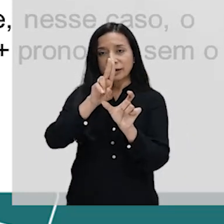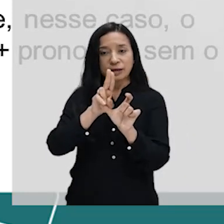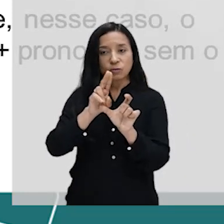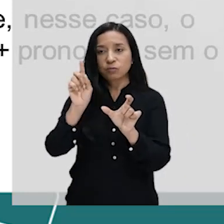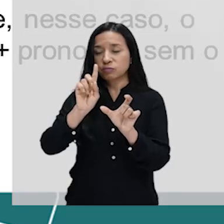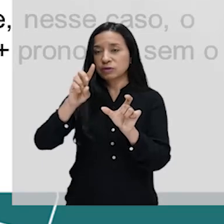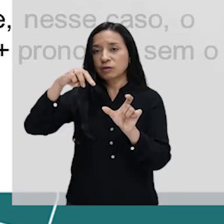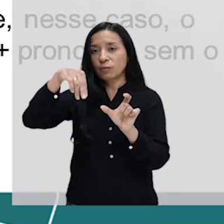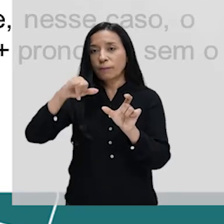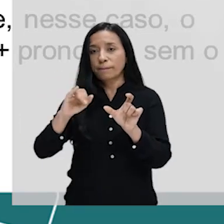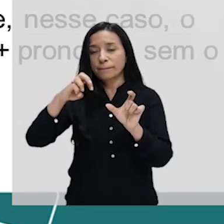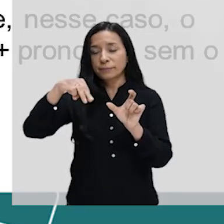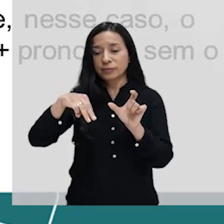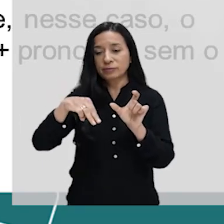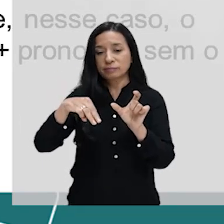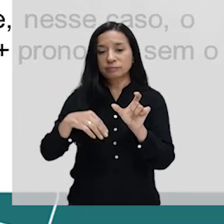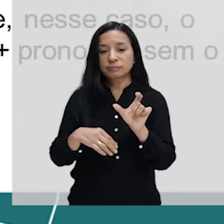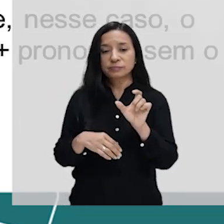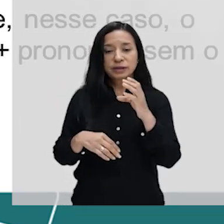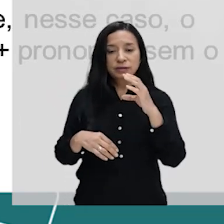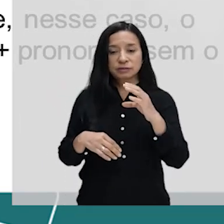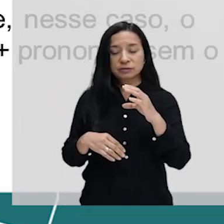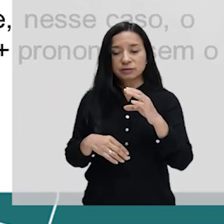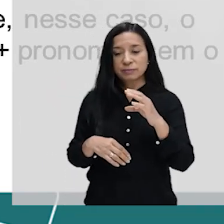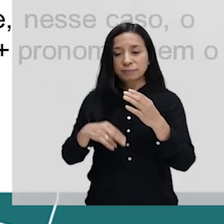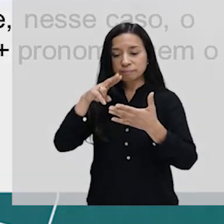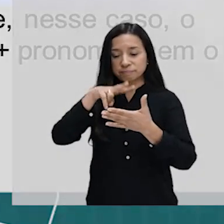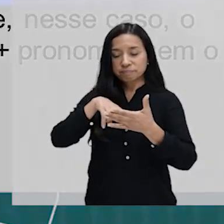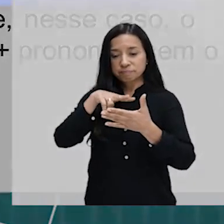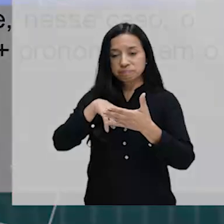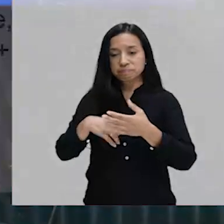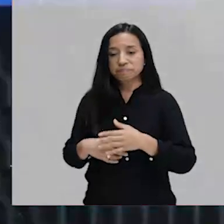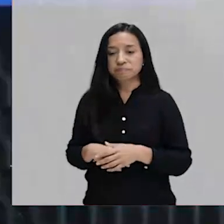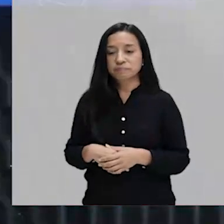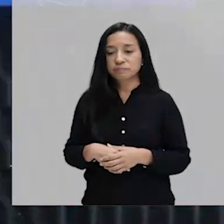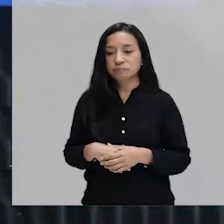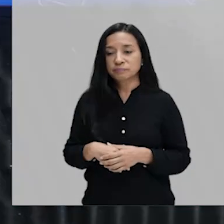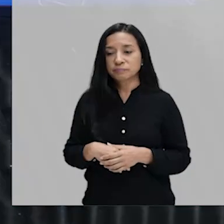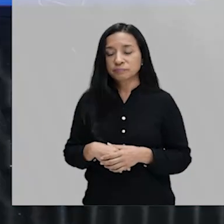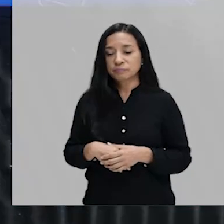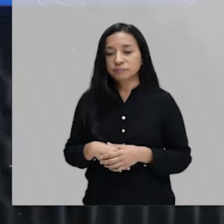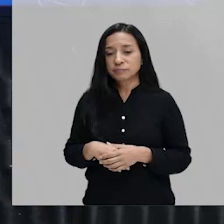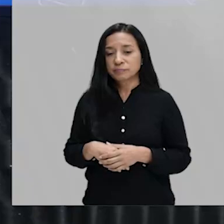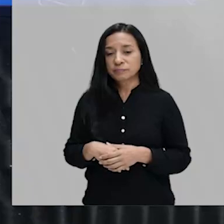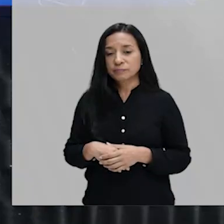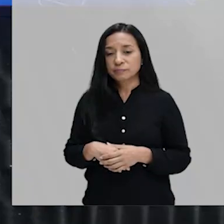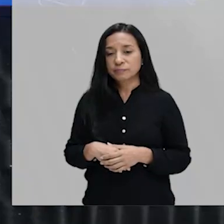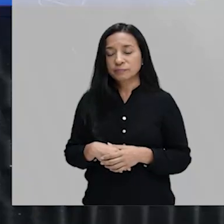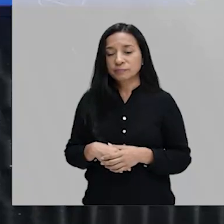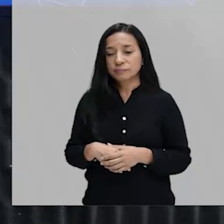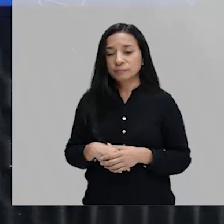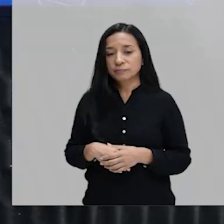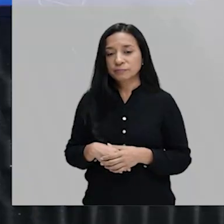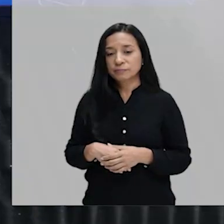não disse nada para mim. Para mim, ele está fazendo de conta que não sabe de